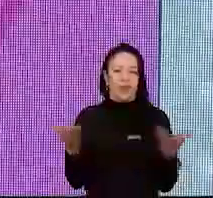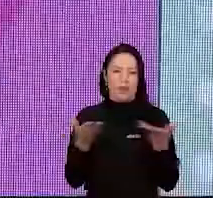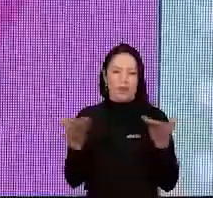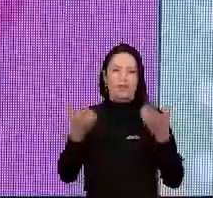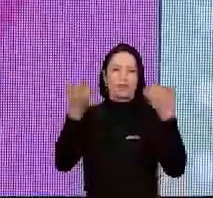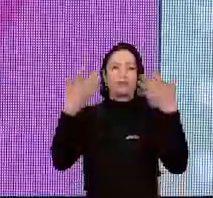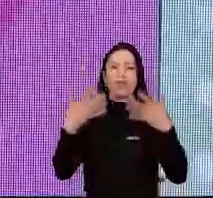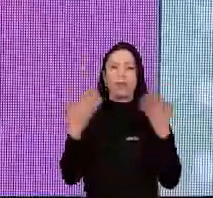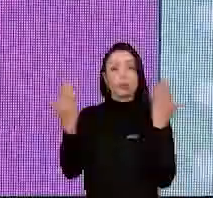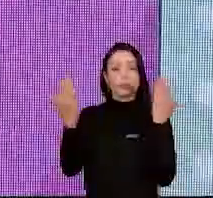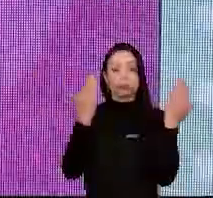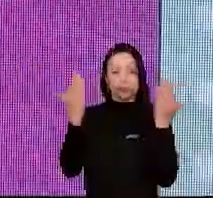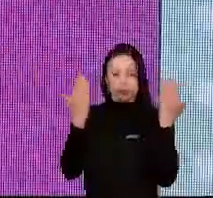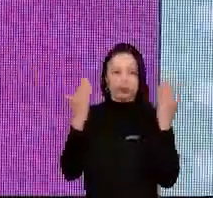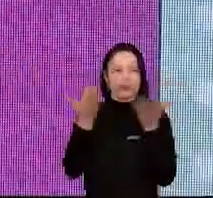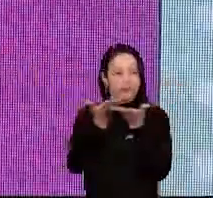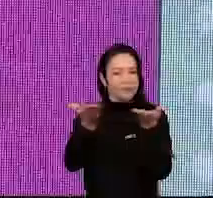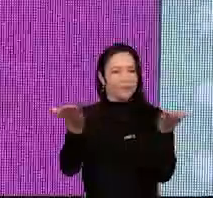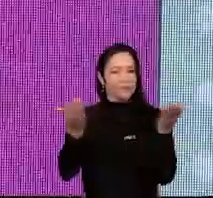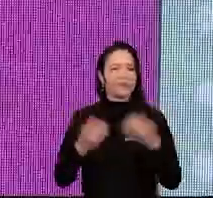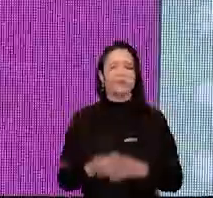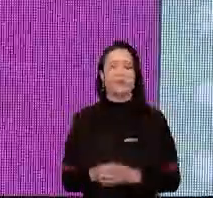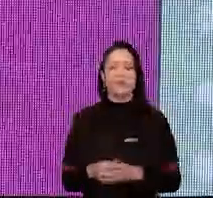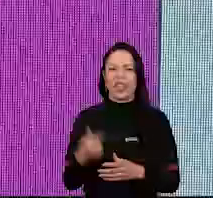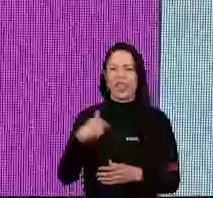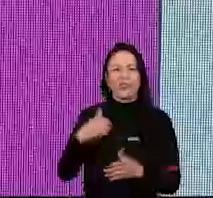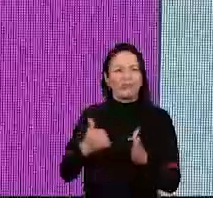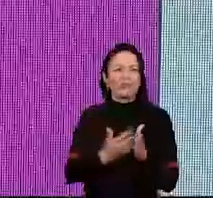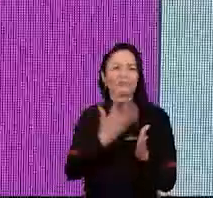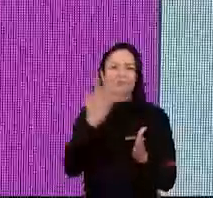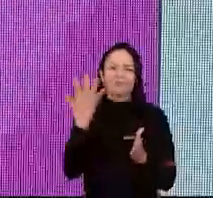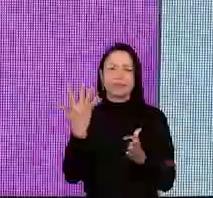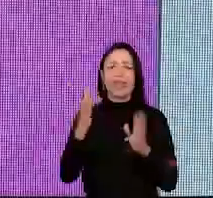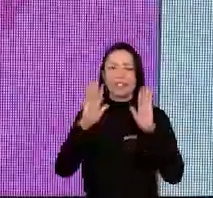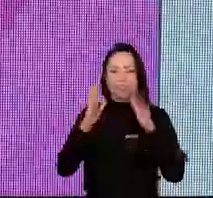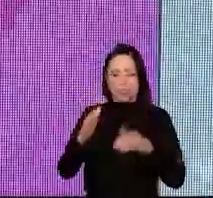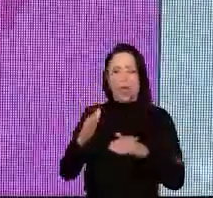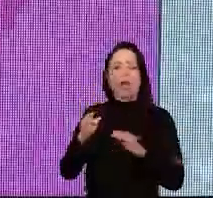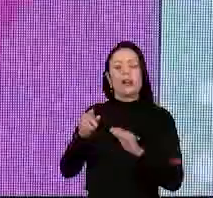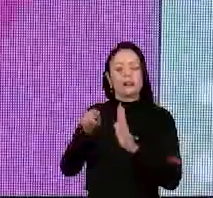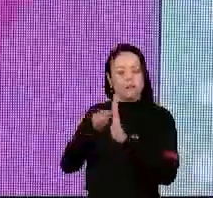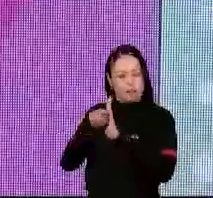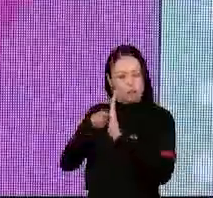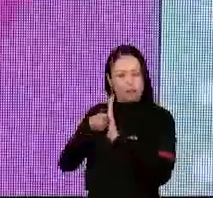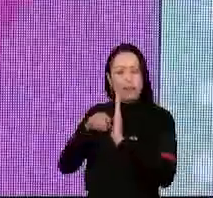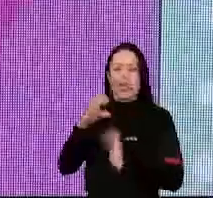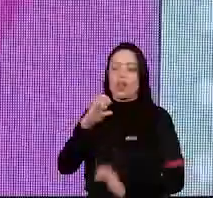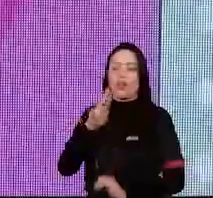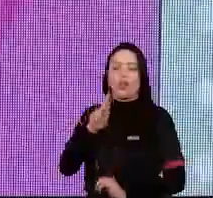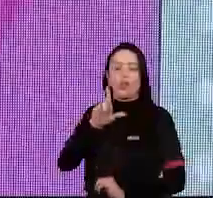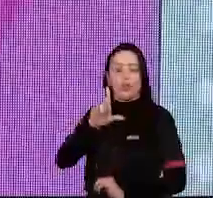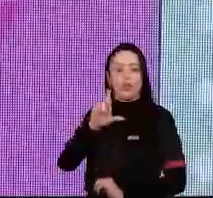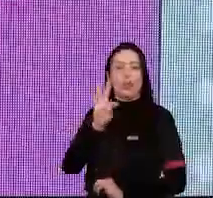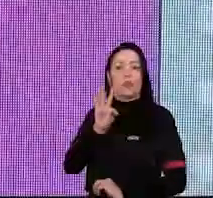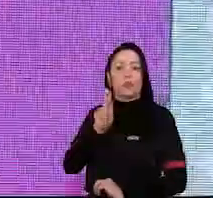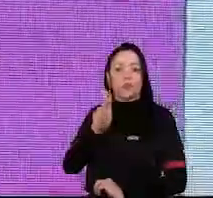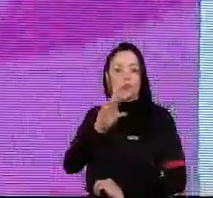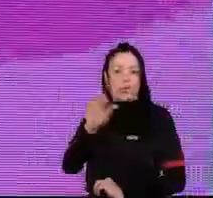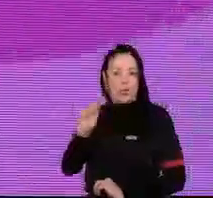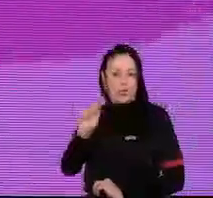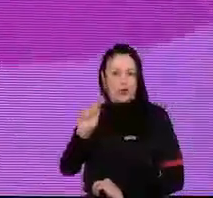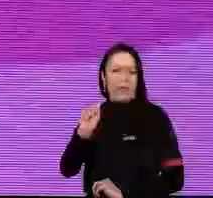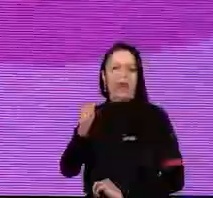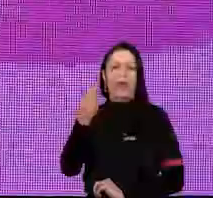um questionamento aí para você. Eu muitas vezes faço a cultura em antibiograma nesses casos, mais